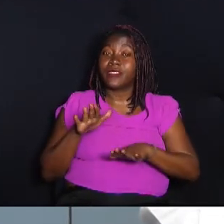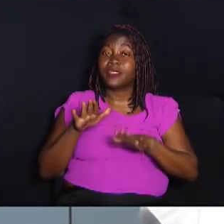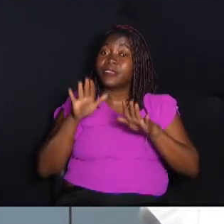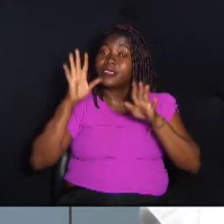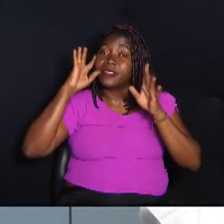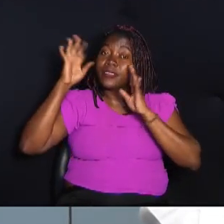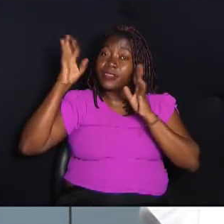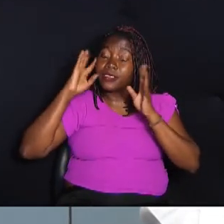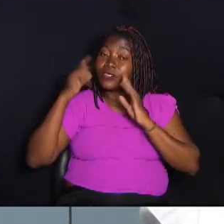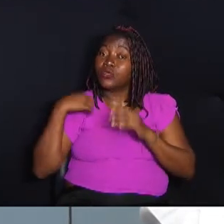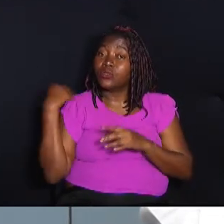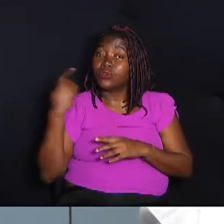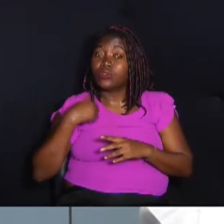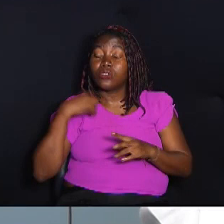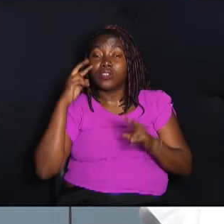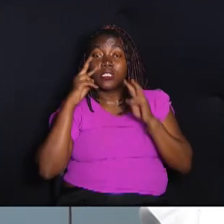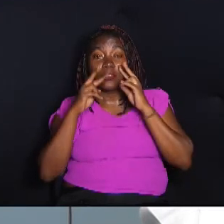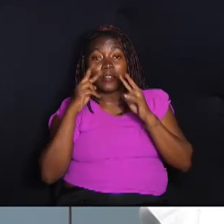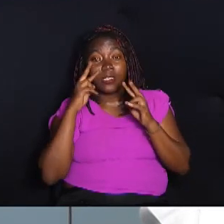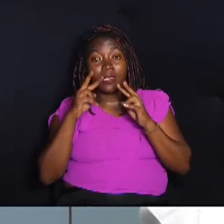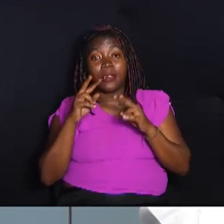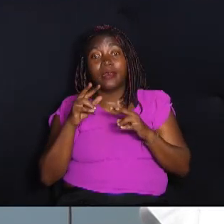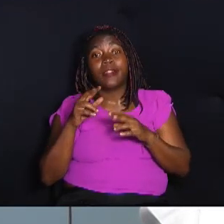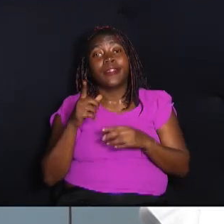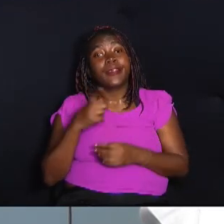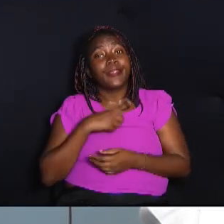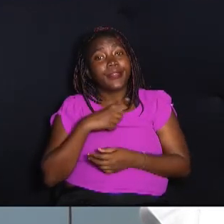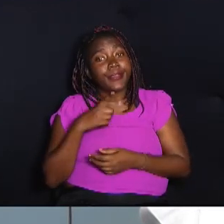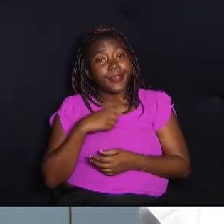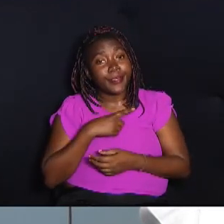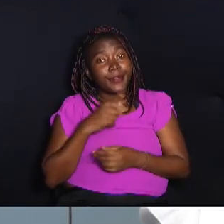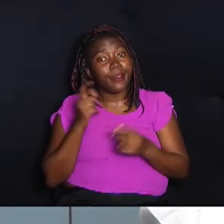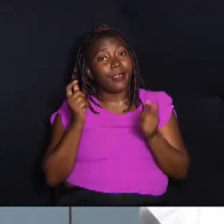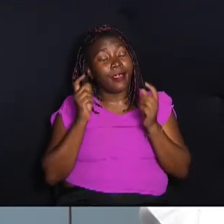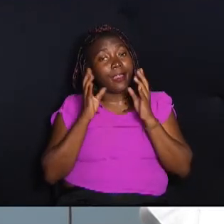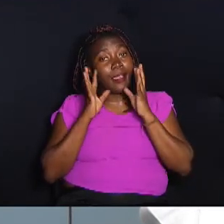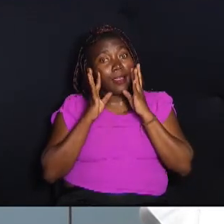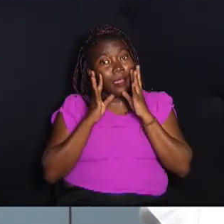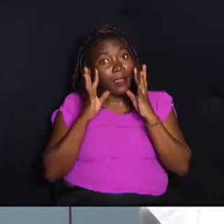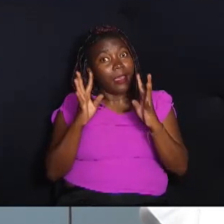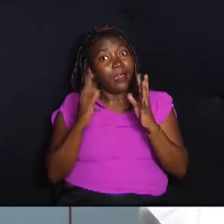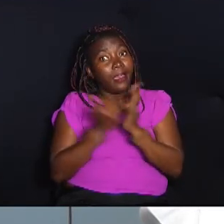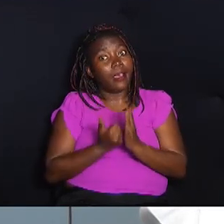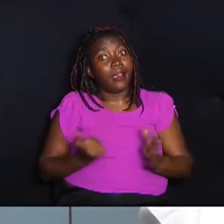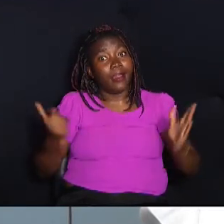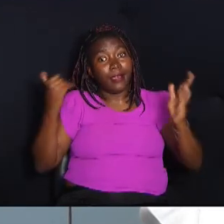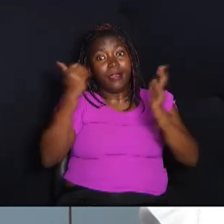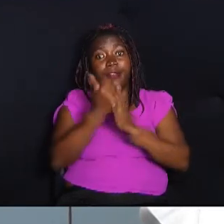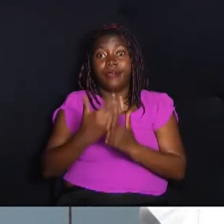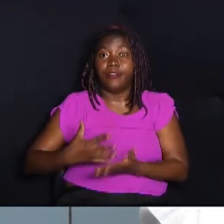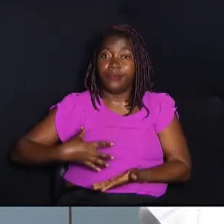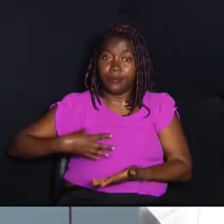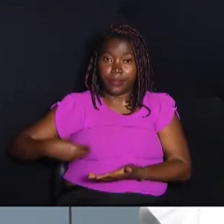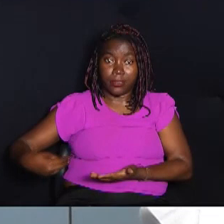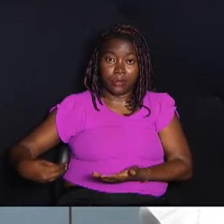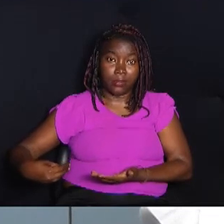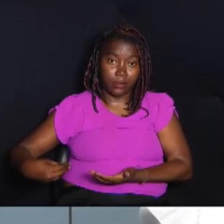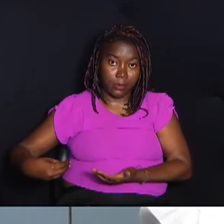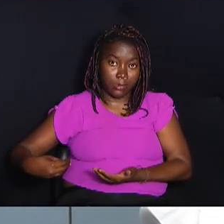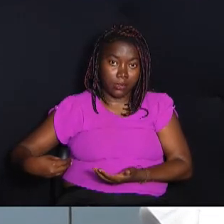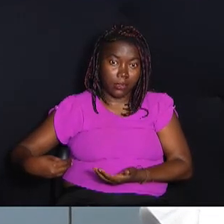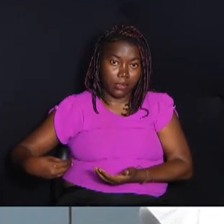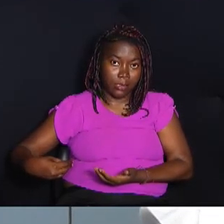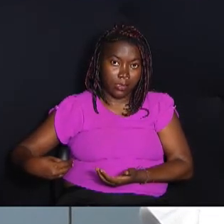os nossos telespectadores, para que eles tenham uma atenção maior com seus filhos, né, com os